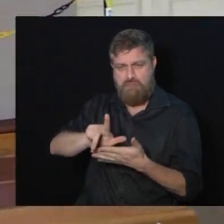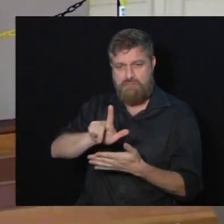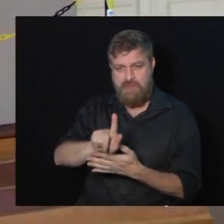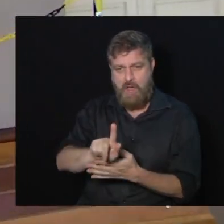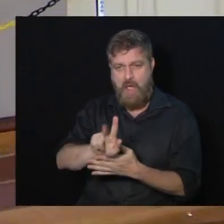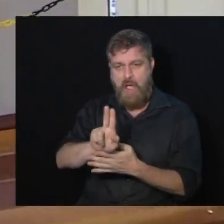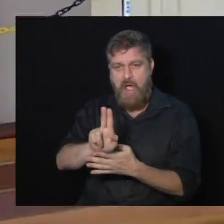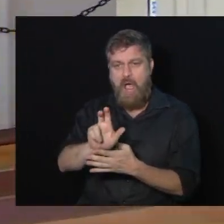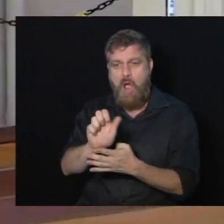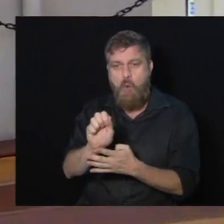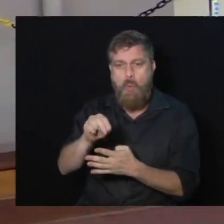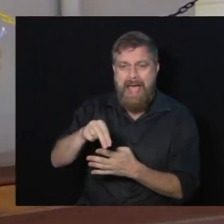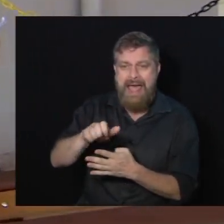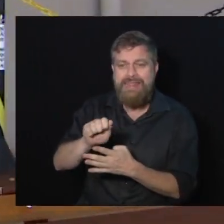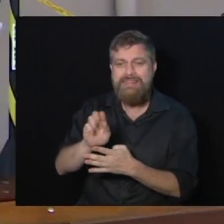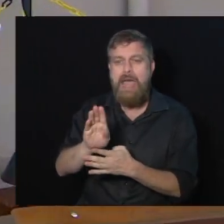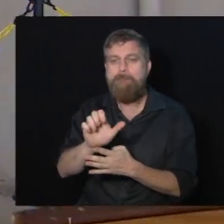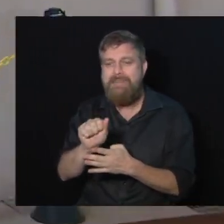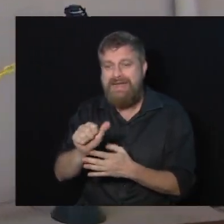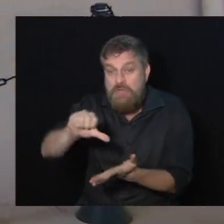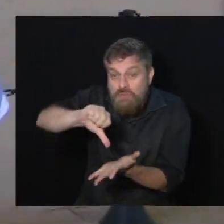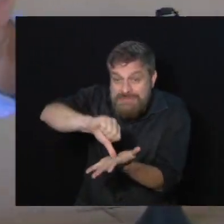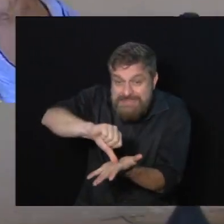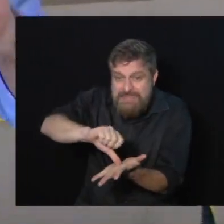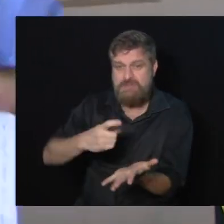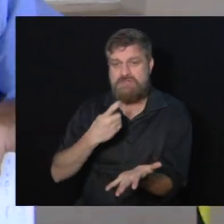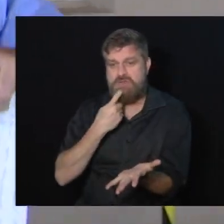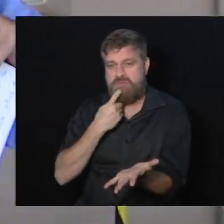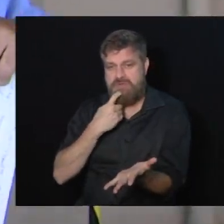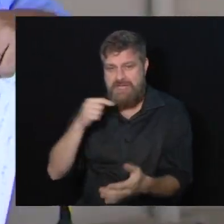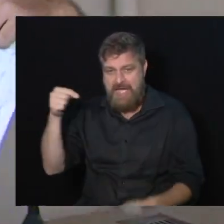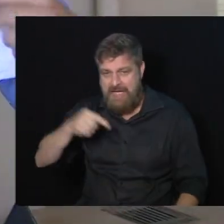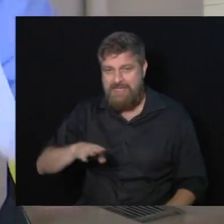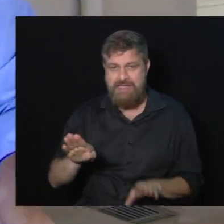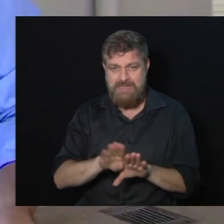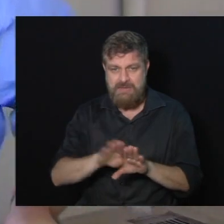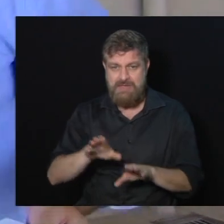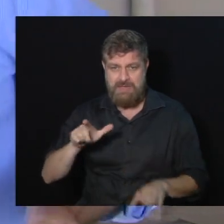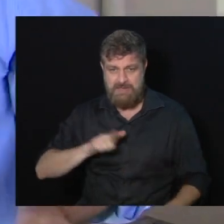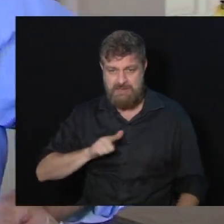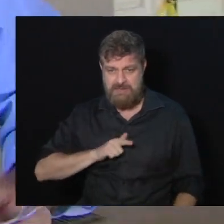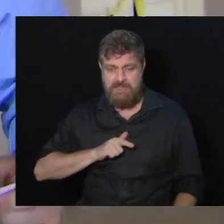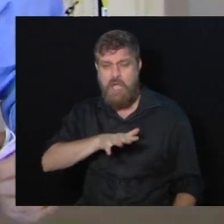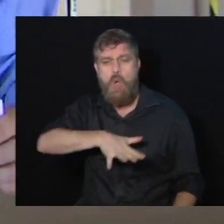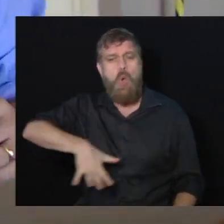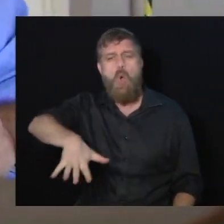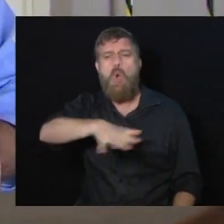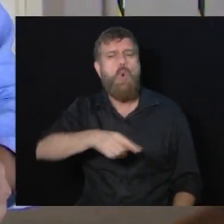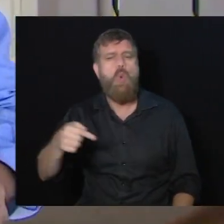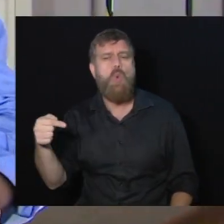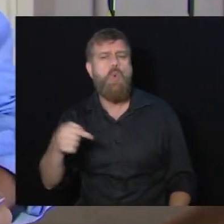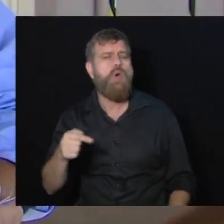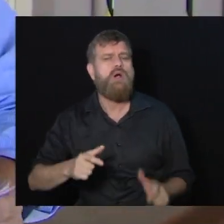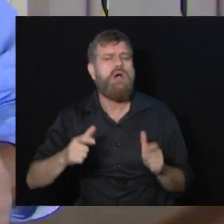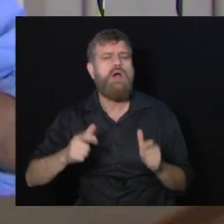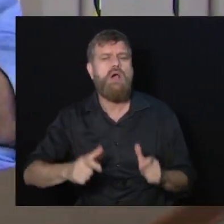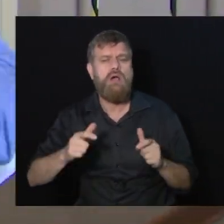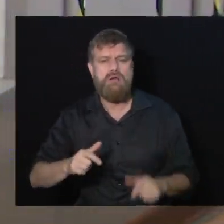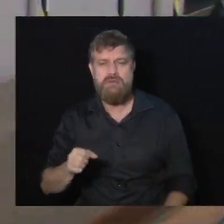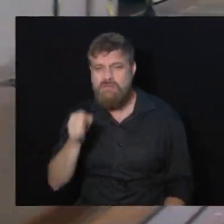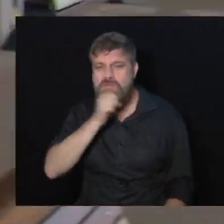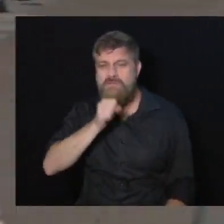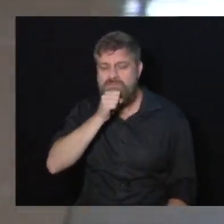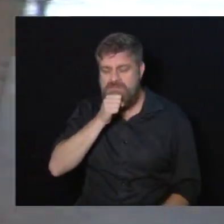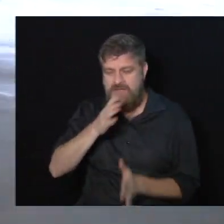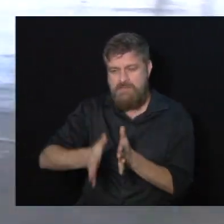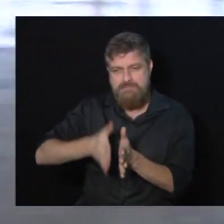região central da cidade de Campinas. Inclusive, aqui tem o CIS Guanabara, que é onde fica a antiga